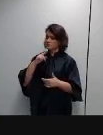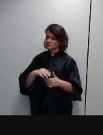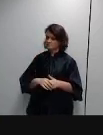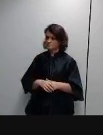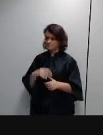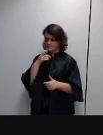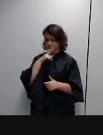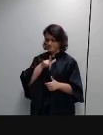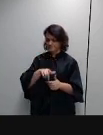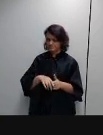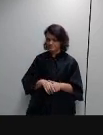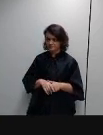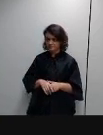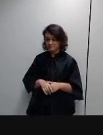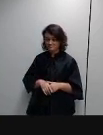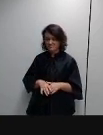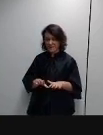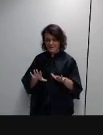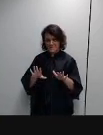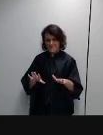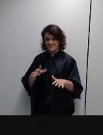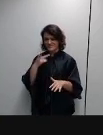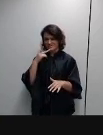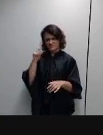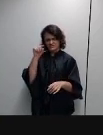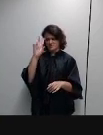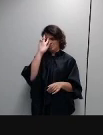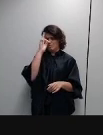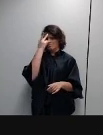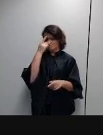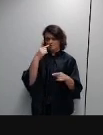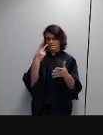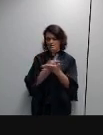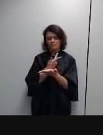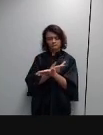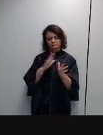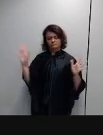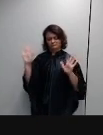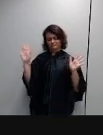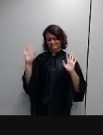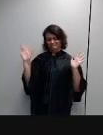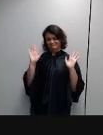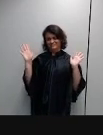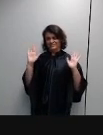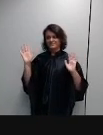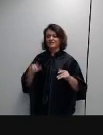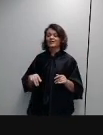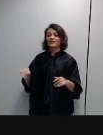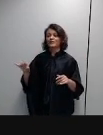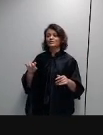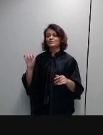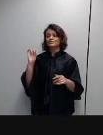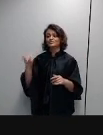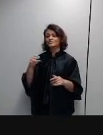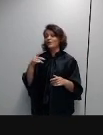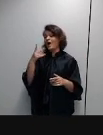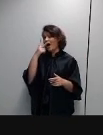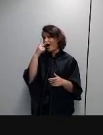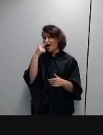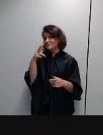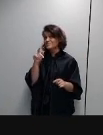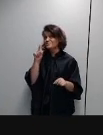e vai muito achando que você lista equivocado não eu tô achando que você nem analisou uma coisa